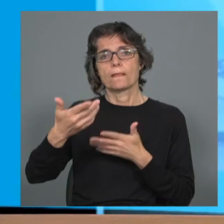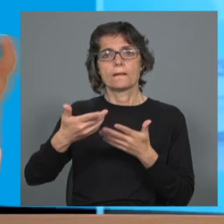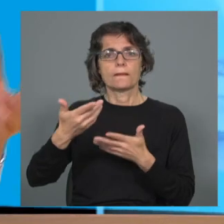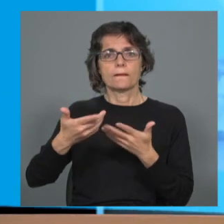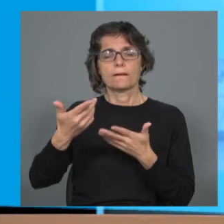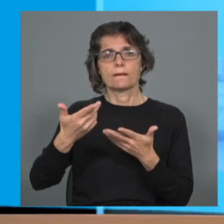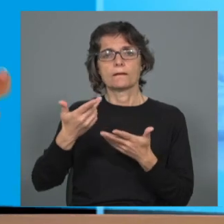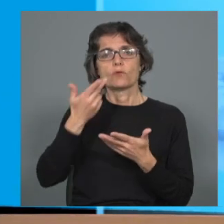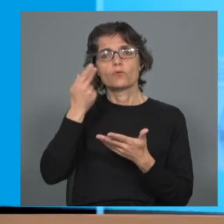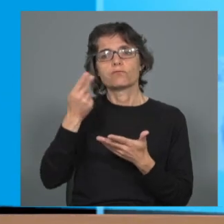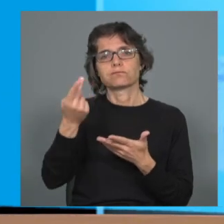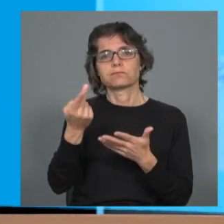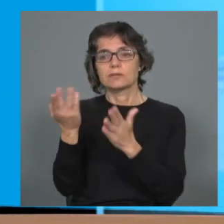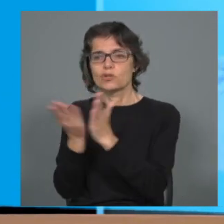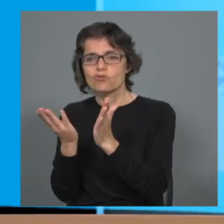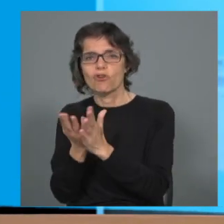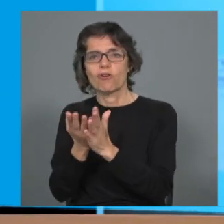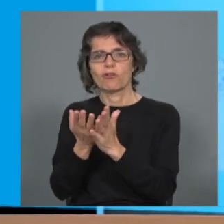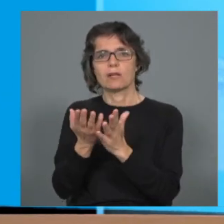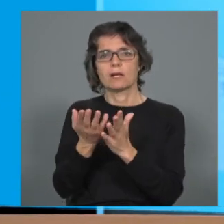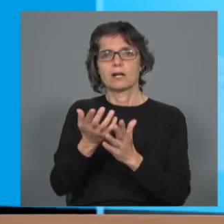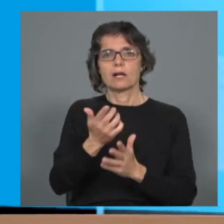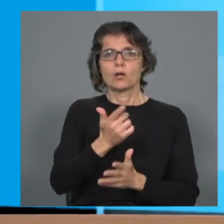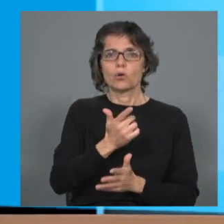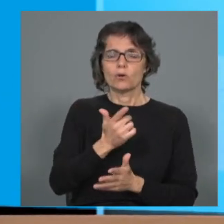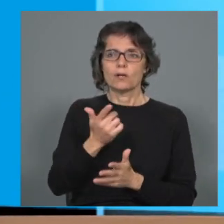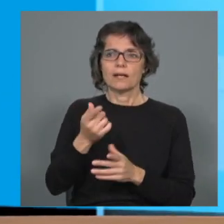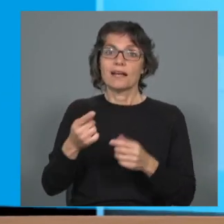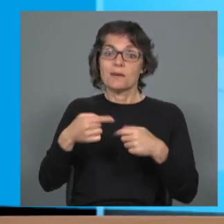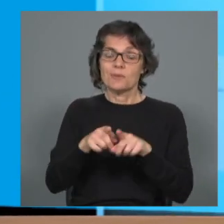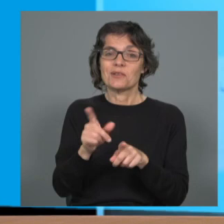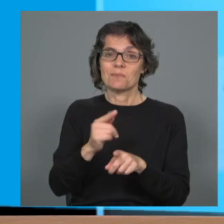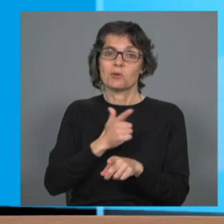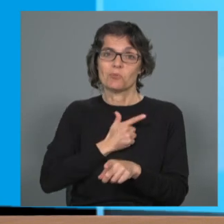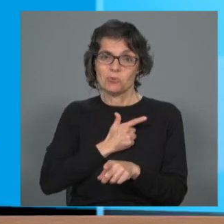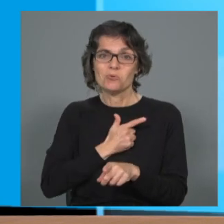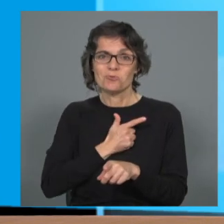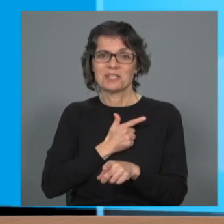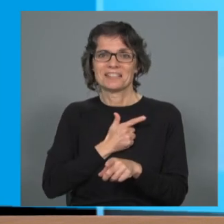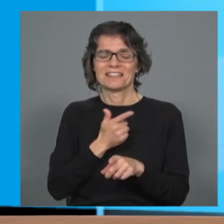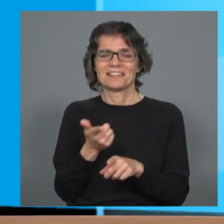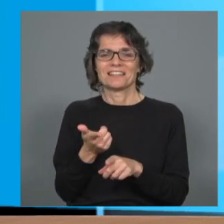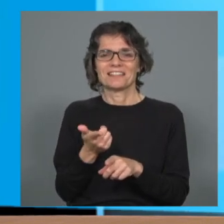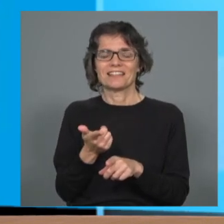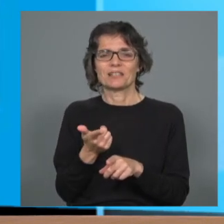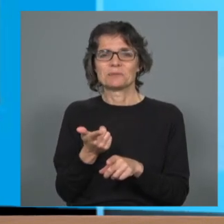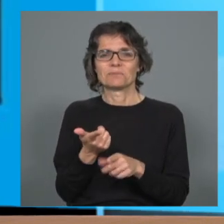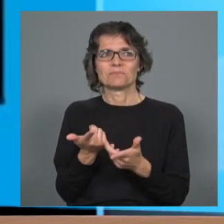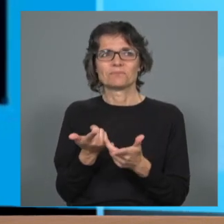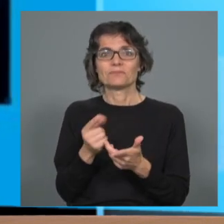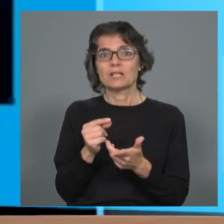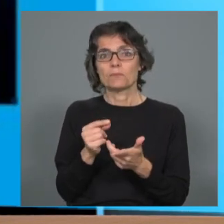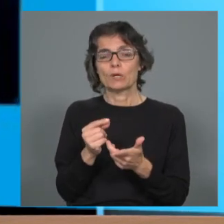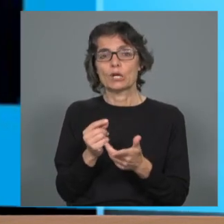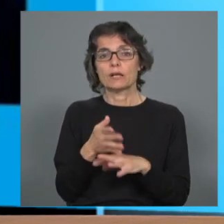numa vivência escolar, não numa turma, mas numa vivência escolar, mas também têm algum apoio